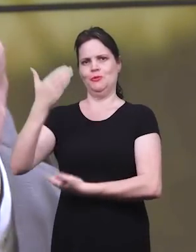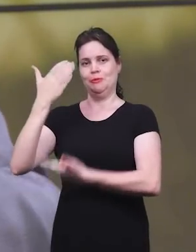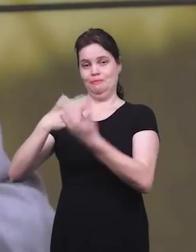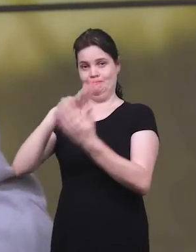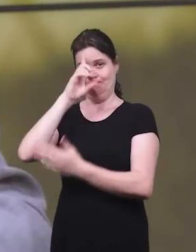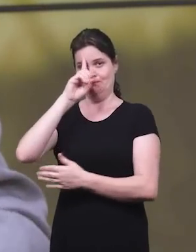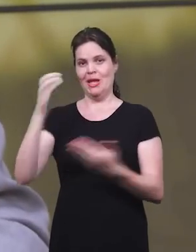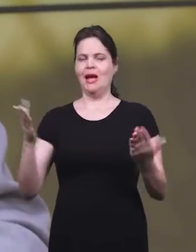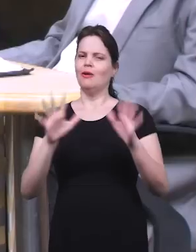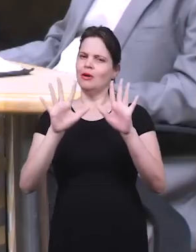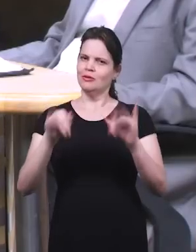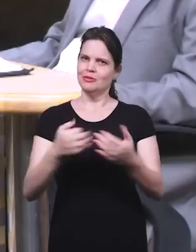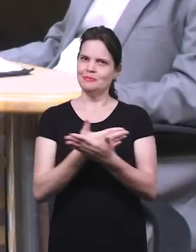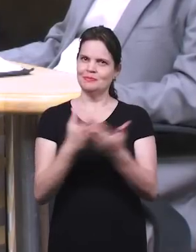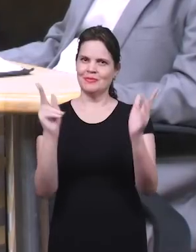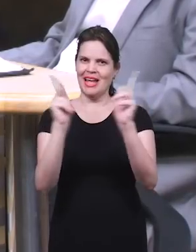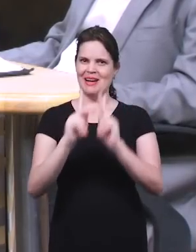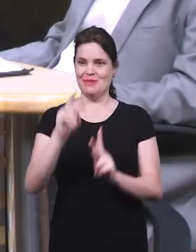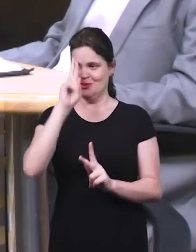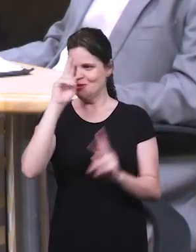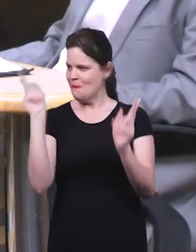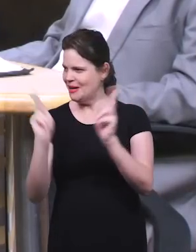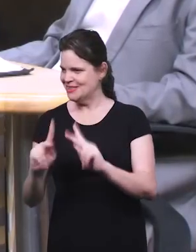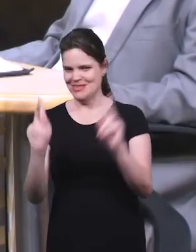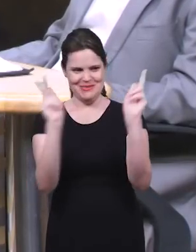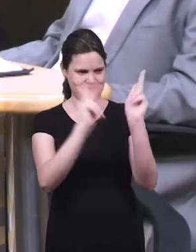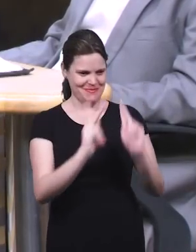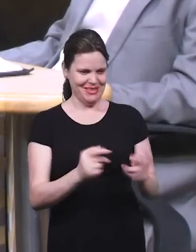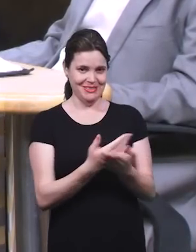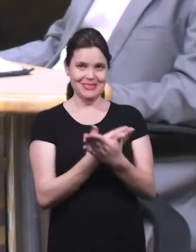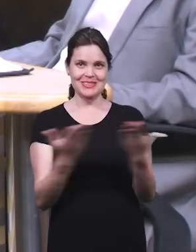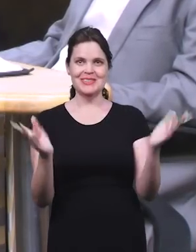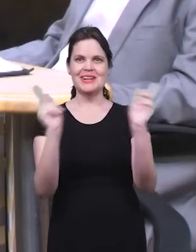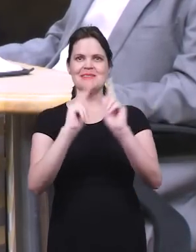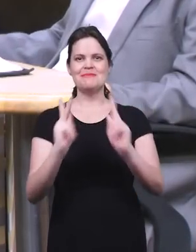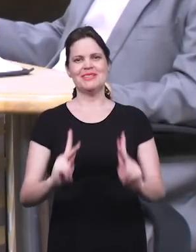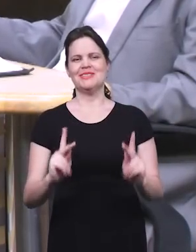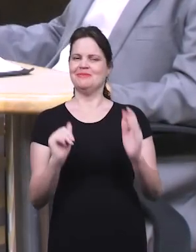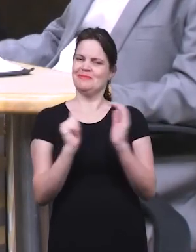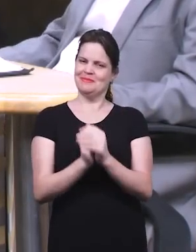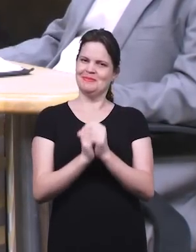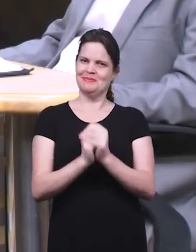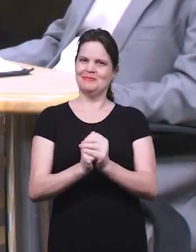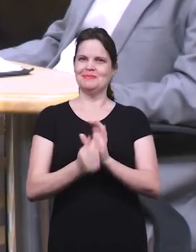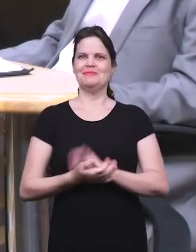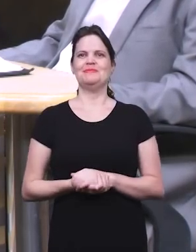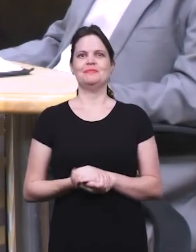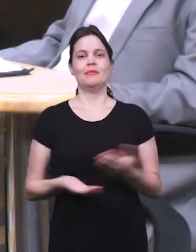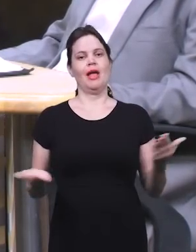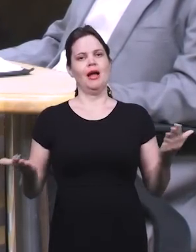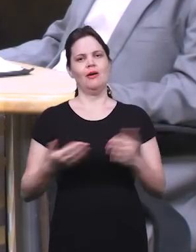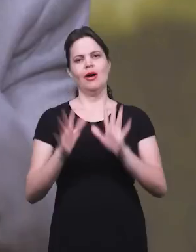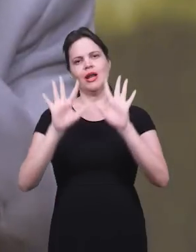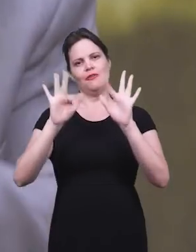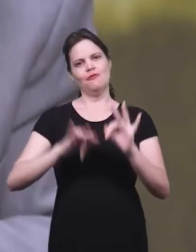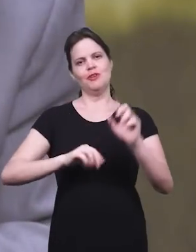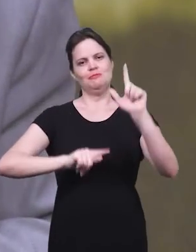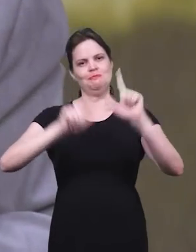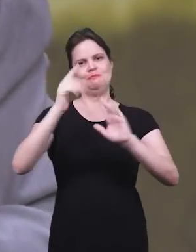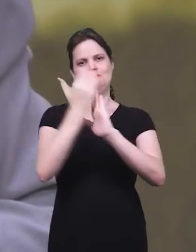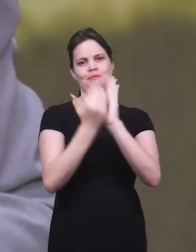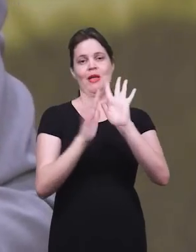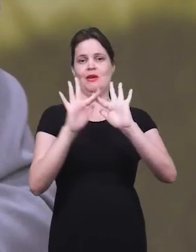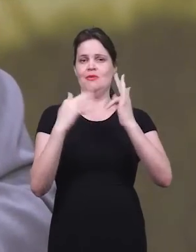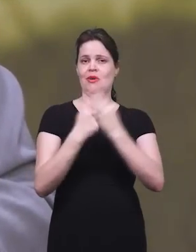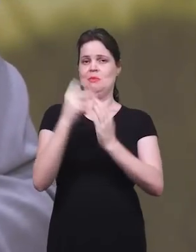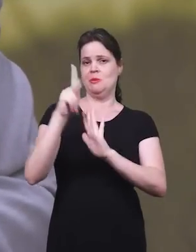Deus. Queridos, chegamos ao final. A paz do Senhor. Paz do Senhor. Paz do Senhor, Josias. Paz do Senhor, irmãos. Amém. A gente chega então ao